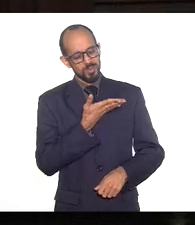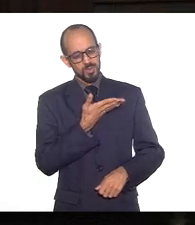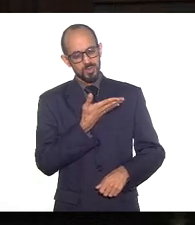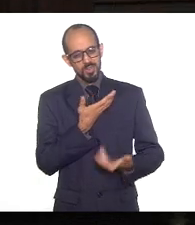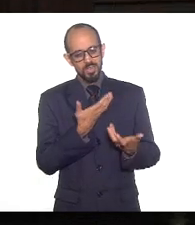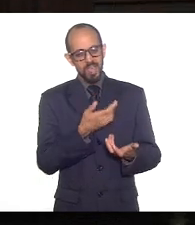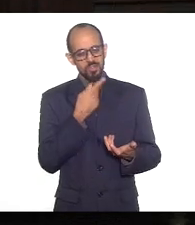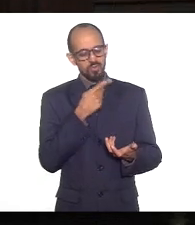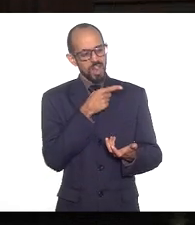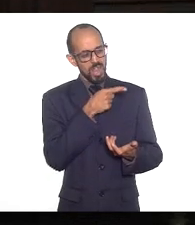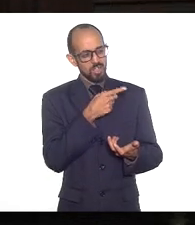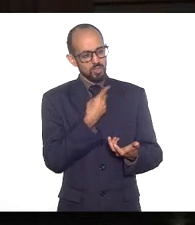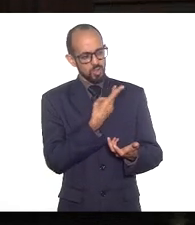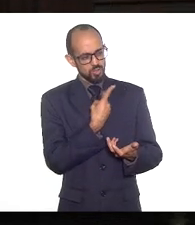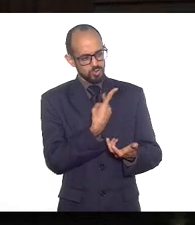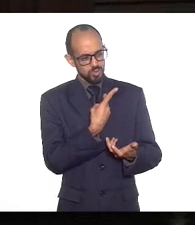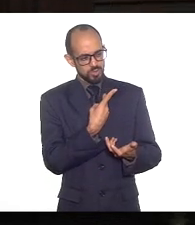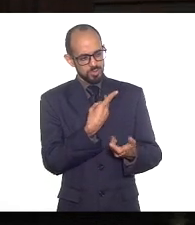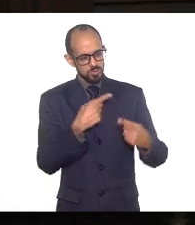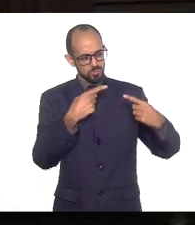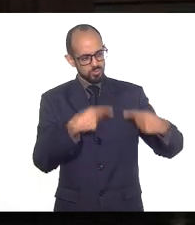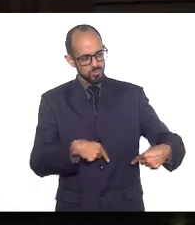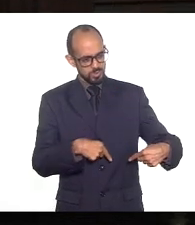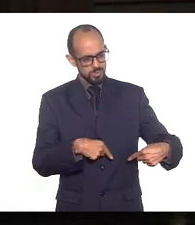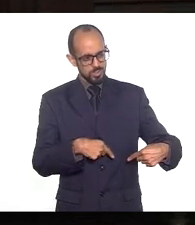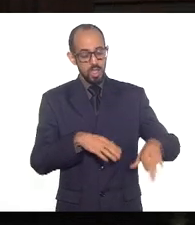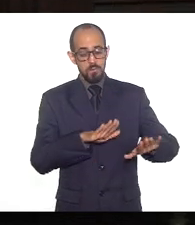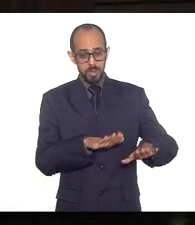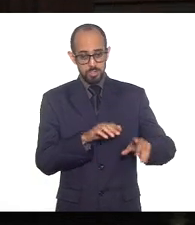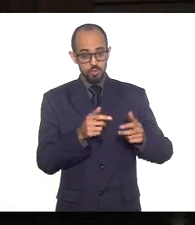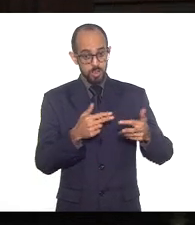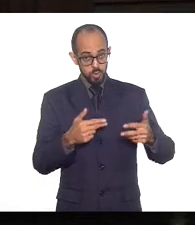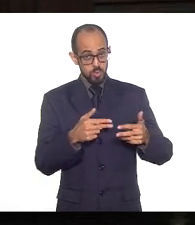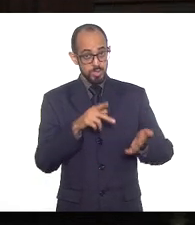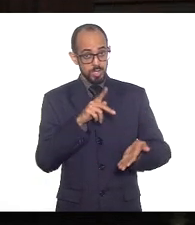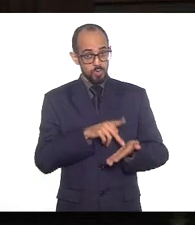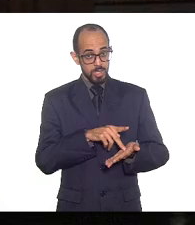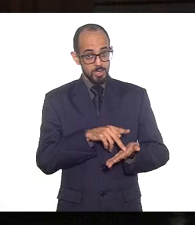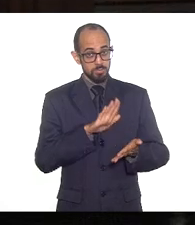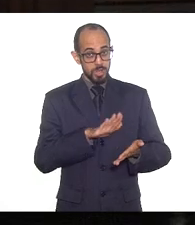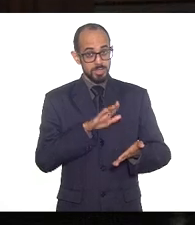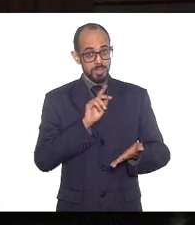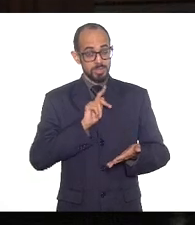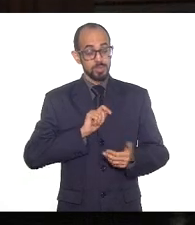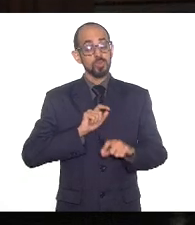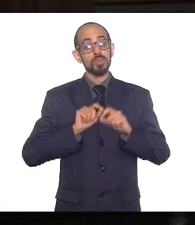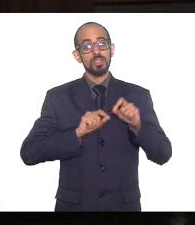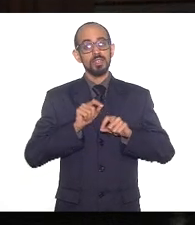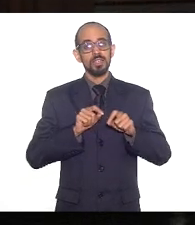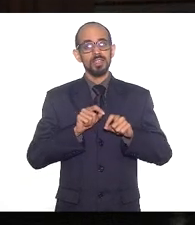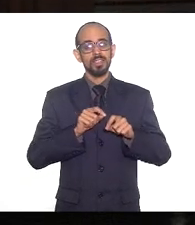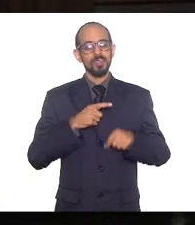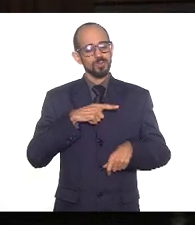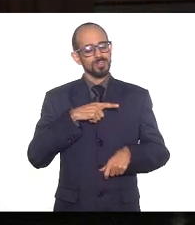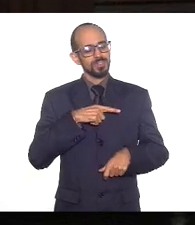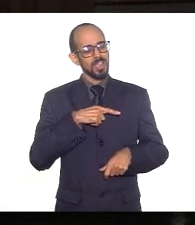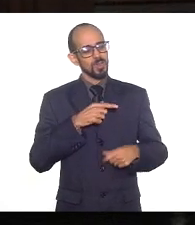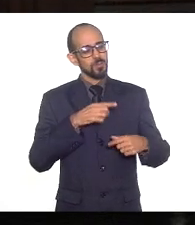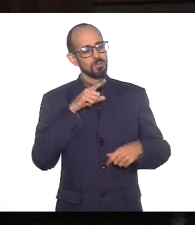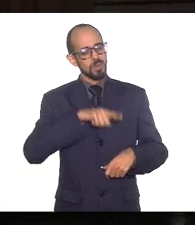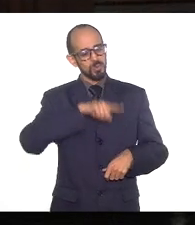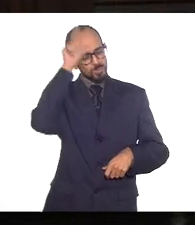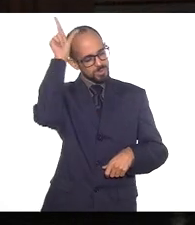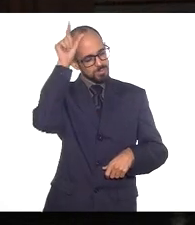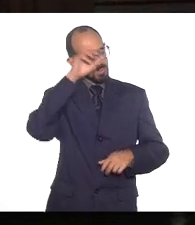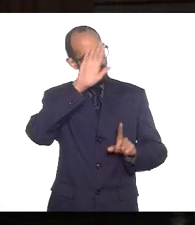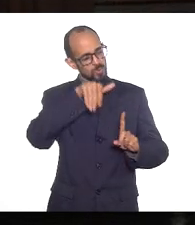vocês que a gente tá aqui né batendo de frente sobre o fato concreto mas na realidade eu tenho pelo nos pau um